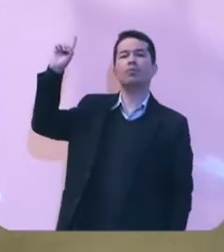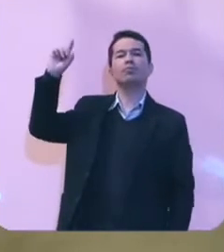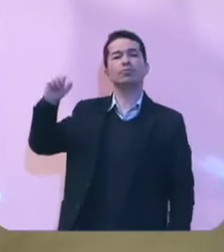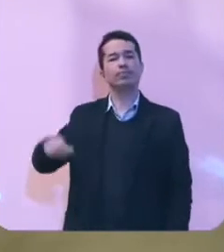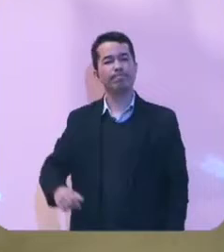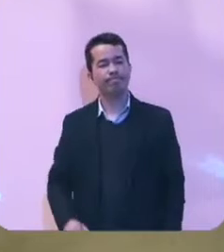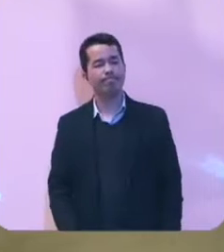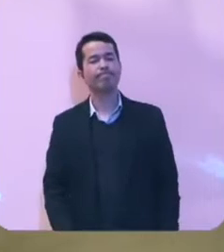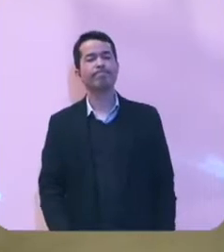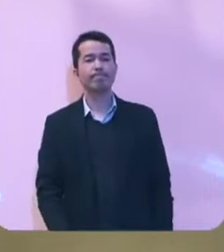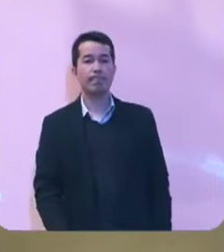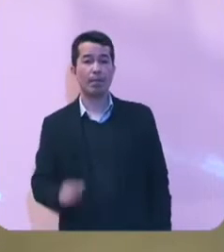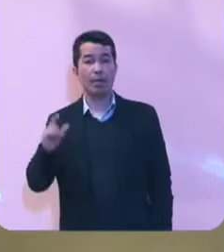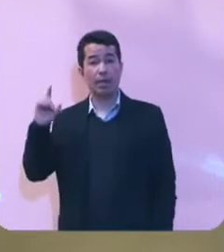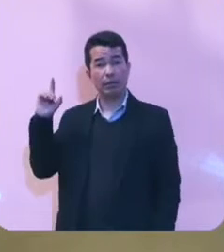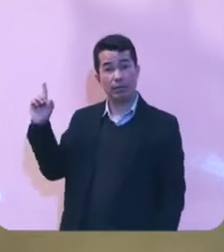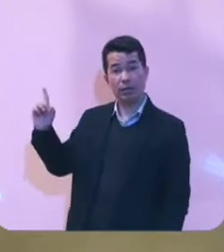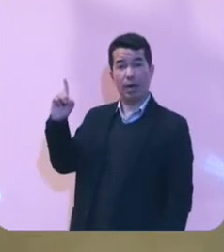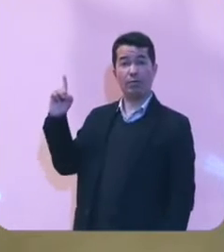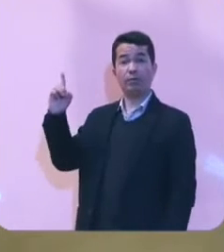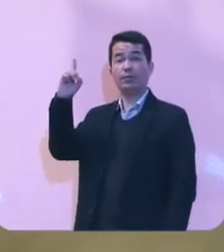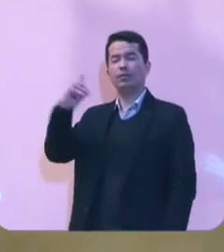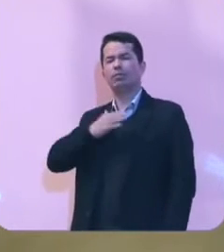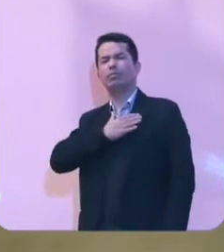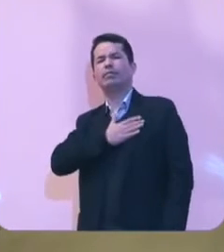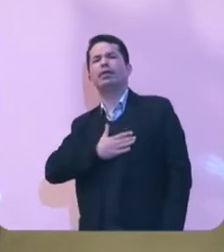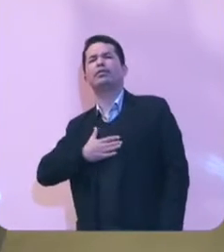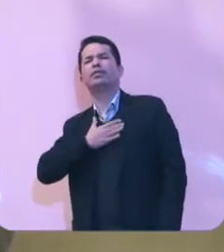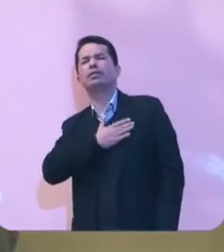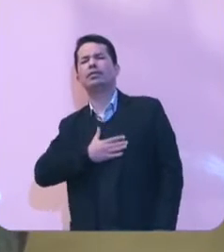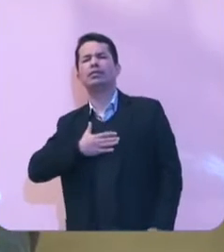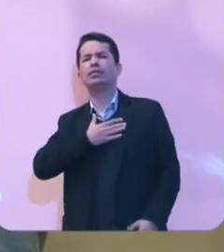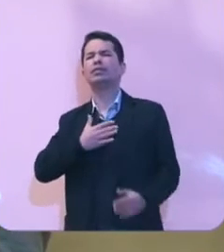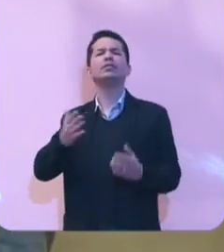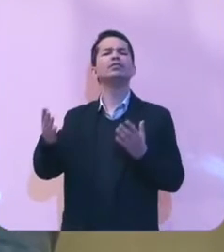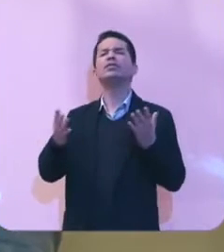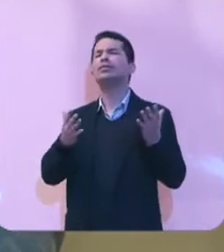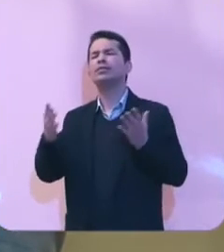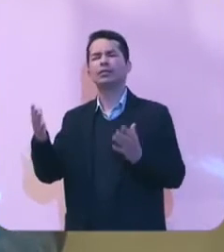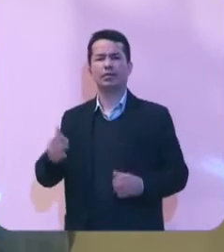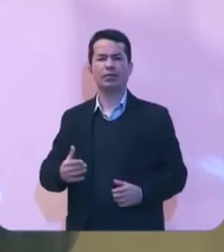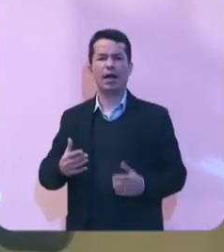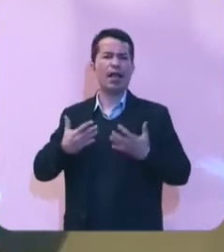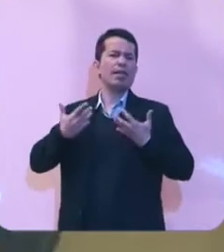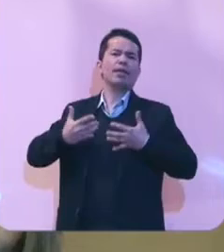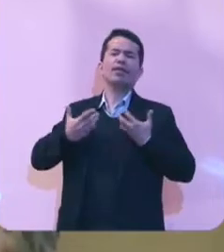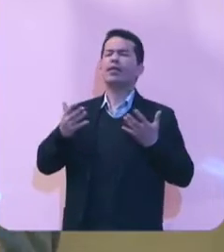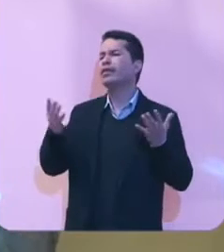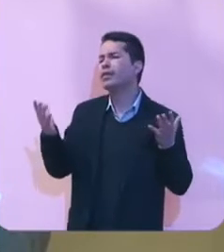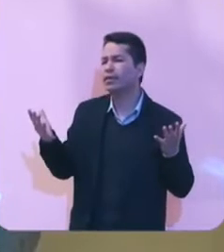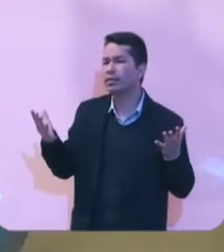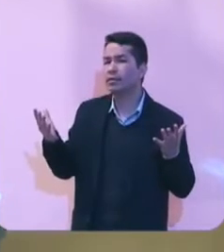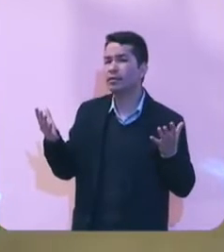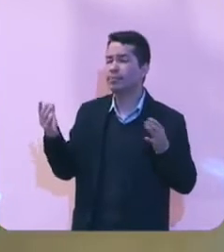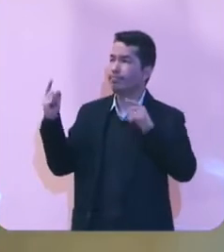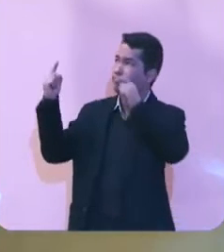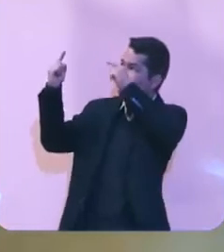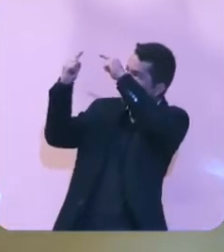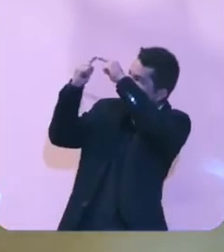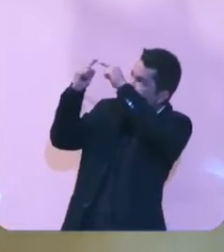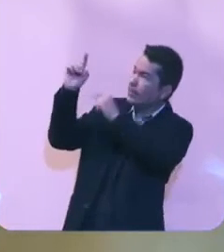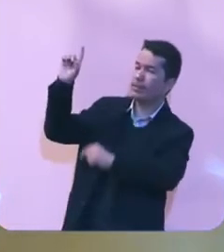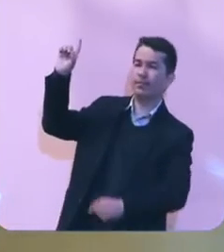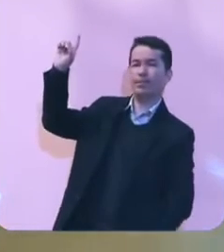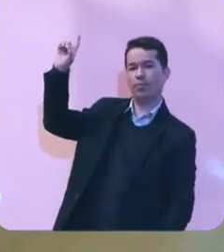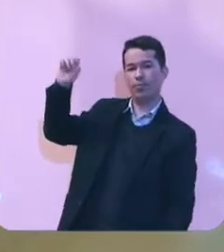nas coisas, mas estava nos propósitos de Deus. Por quê? Porque Davi, apesar de ser rei, ele sabia